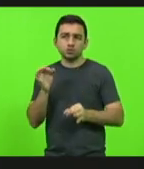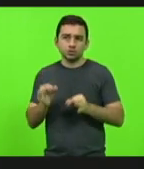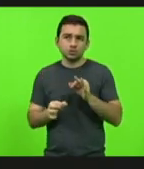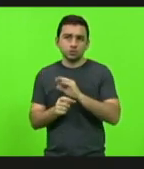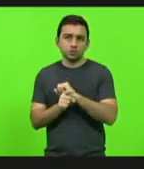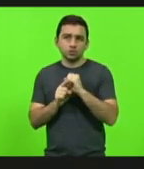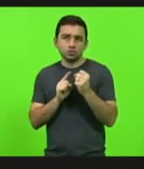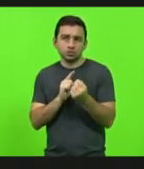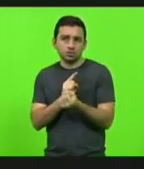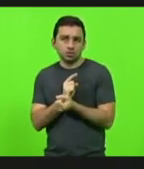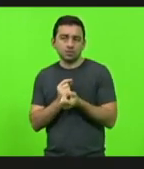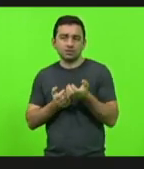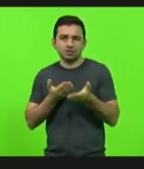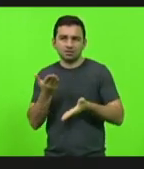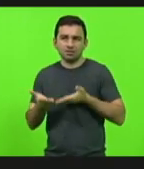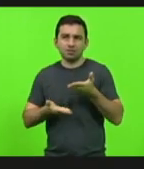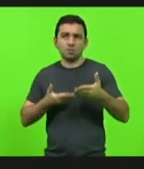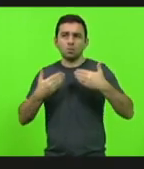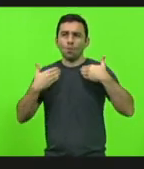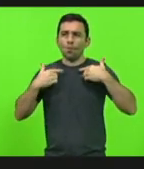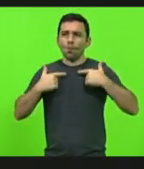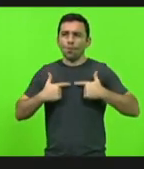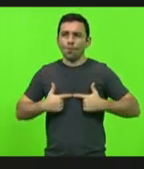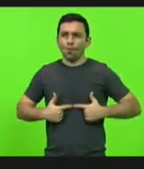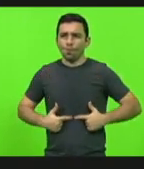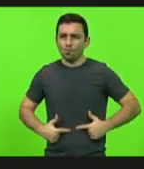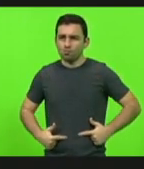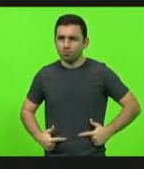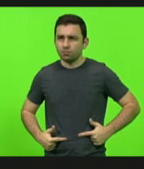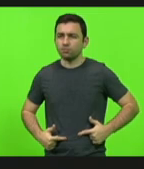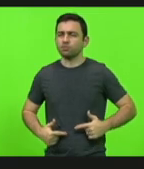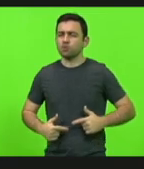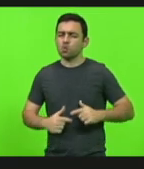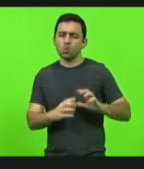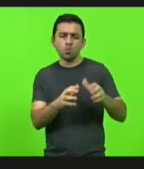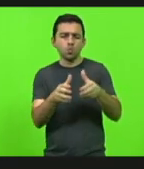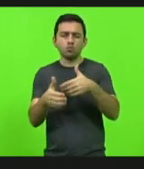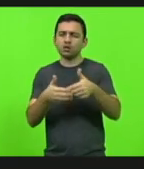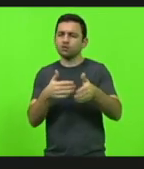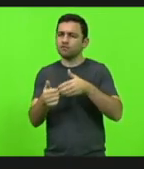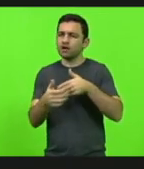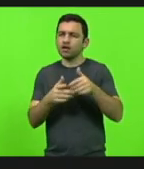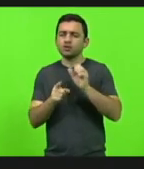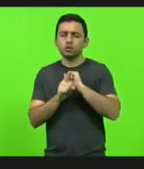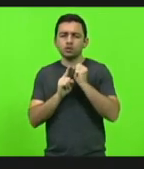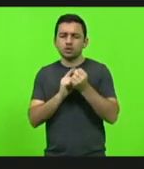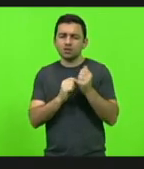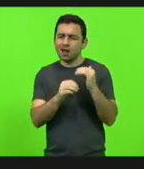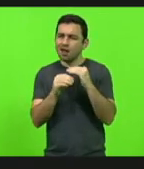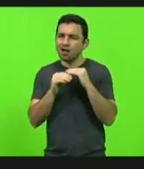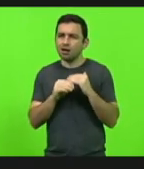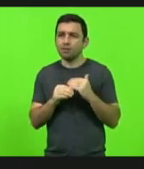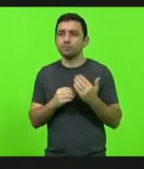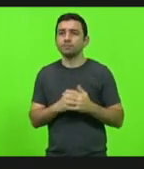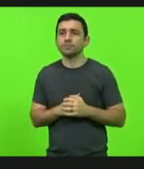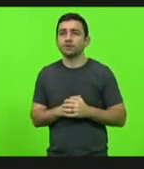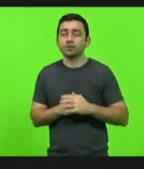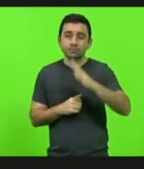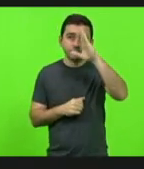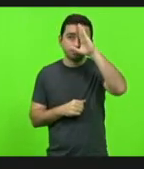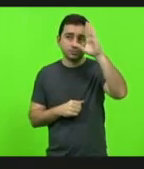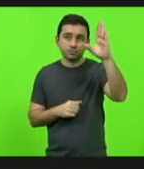como o tratamento isonômico Imparcial dos diferentes grupos sociais ou seja implica principalmente